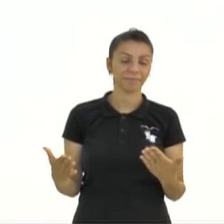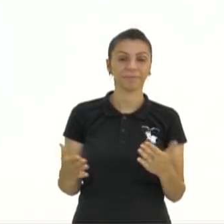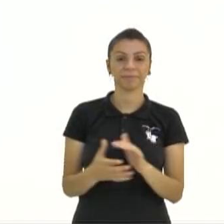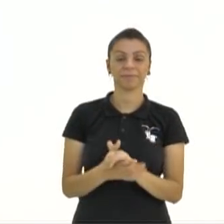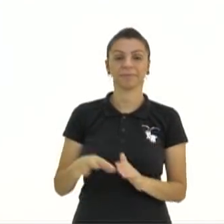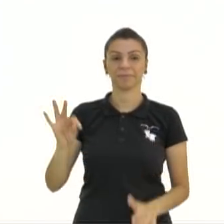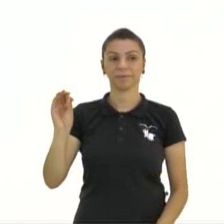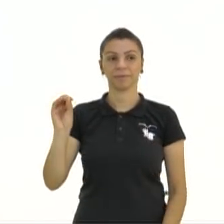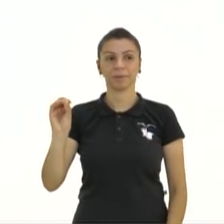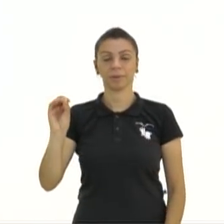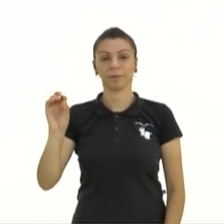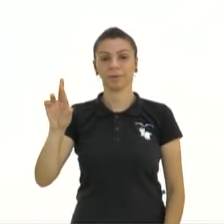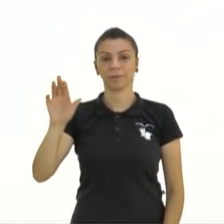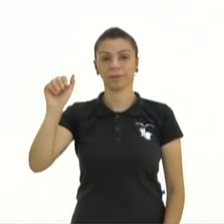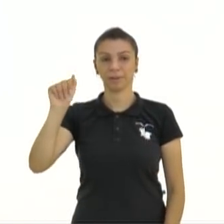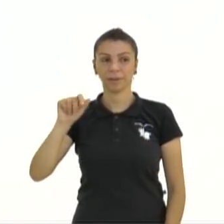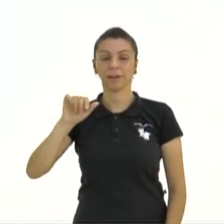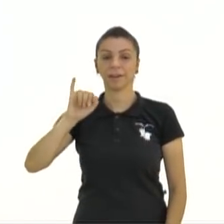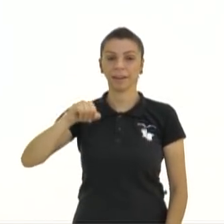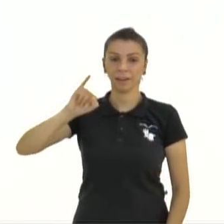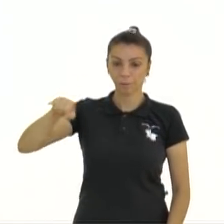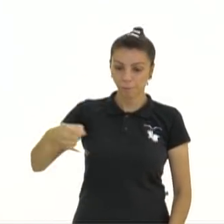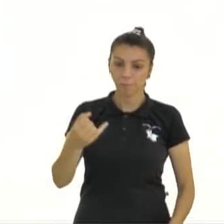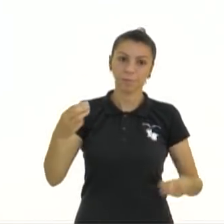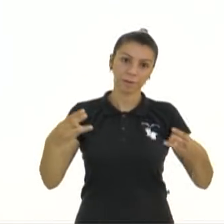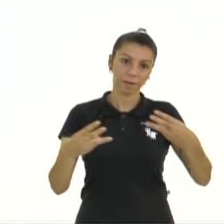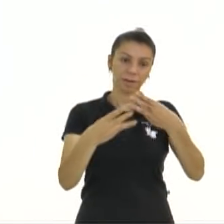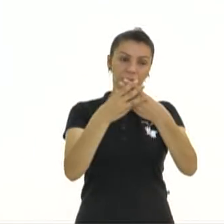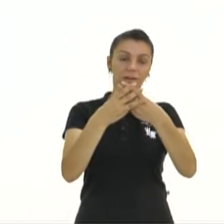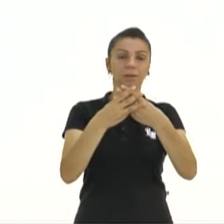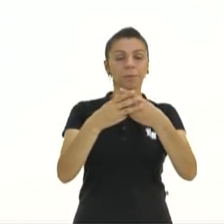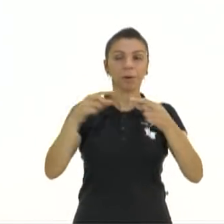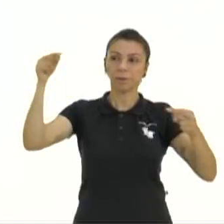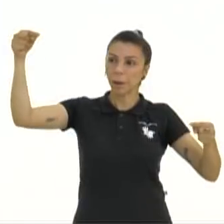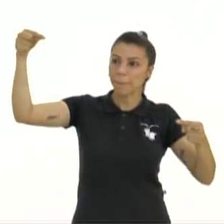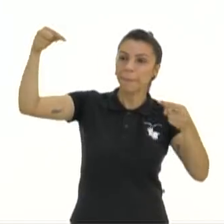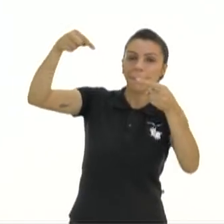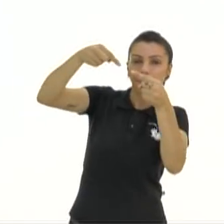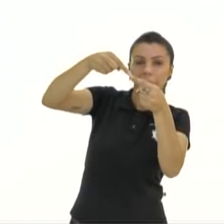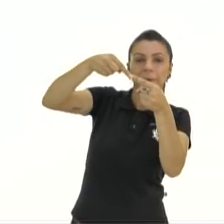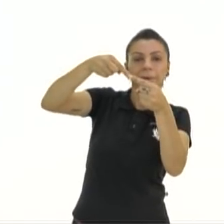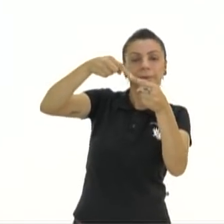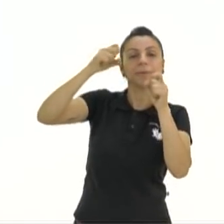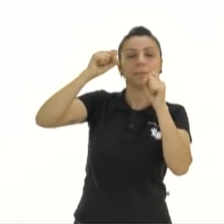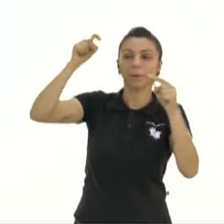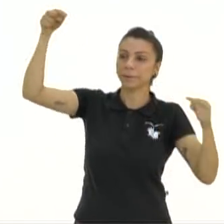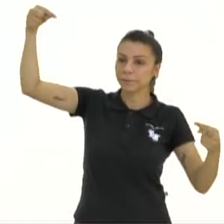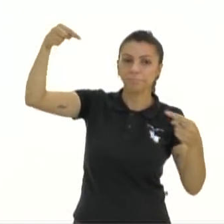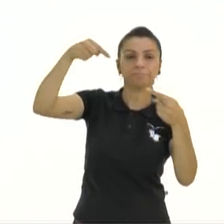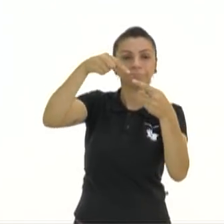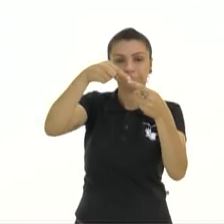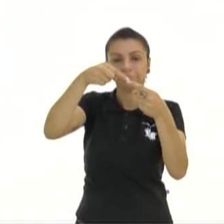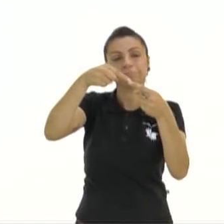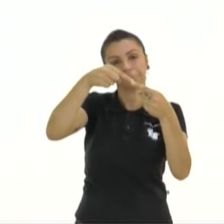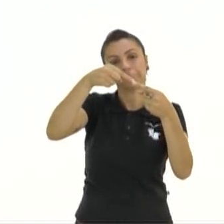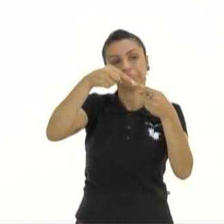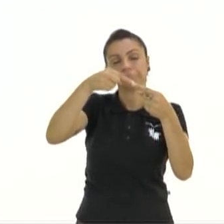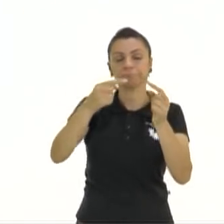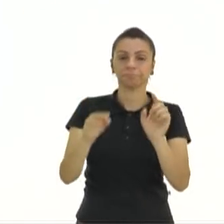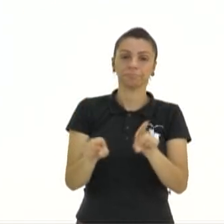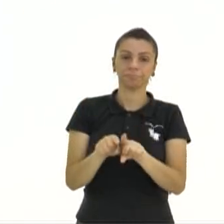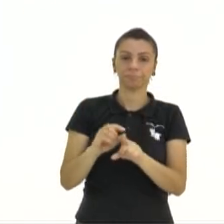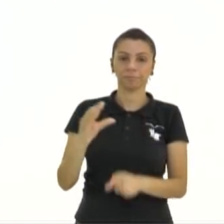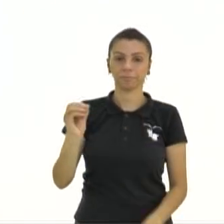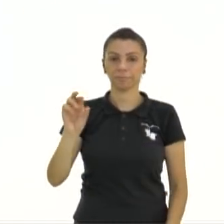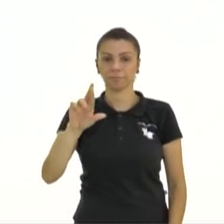Torá, letra B, judaísmo. Poderíamos até fazer uma linha aqui ligando, nas casas você pode fazer uma linha ligando.